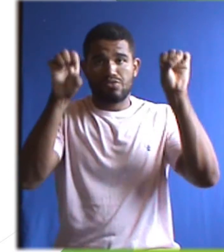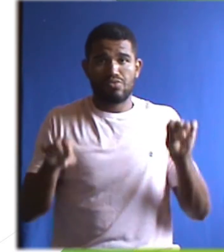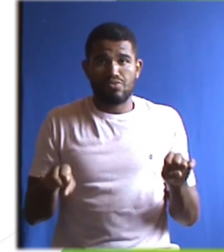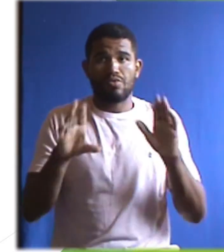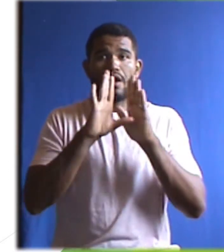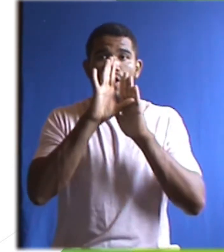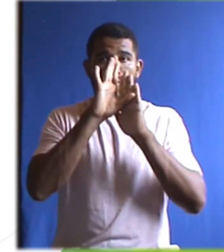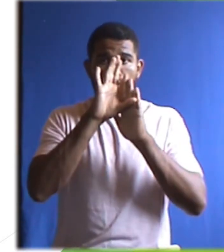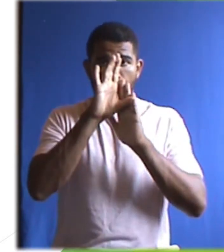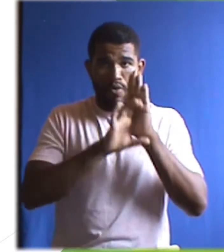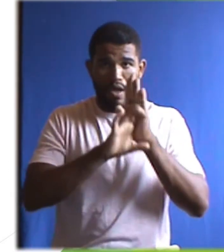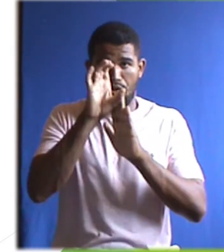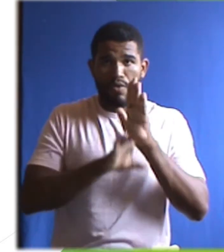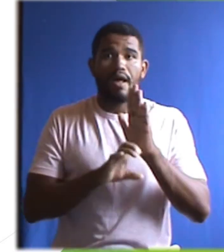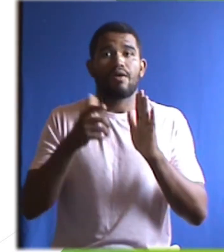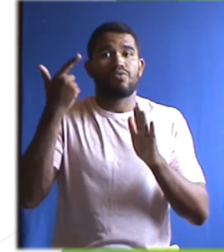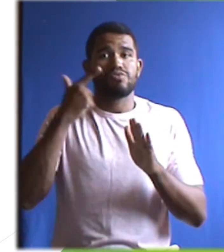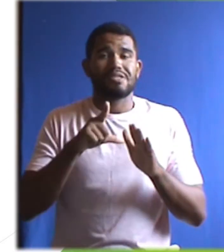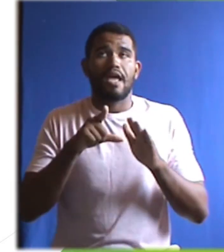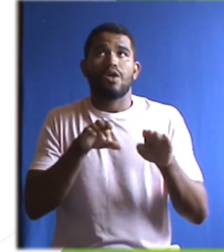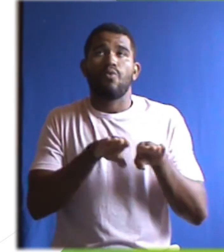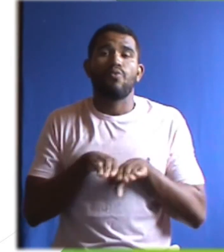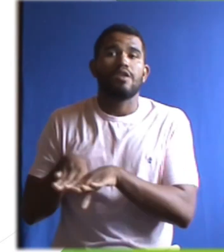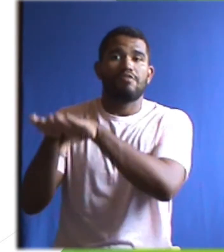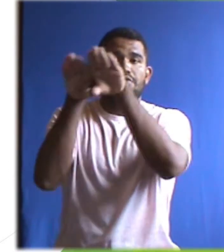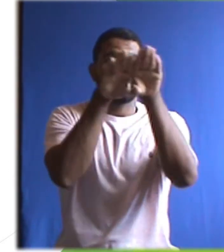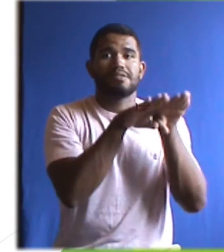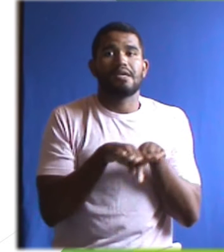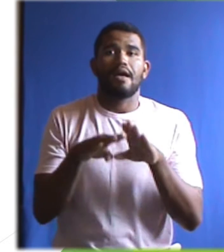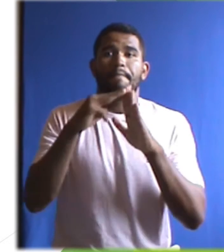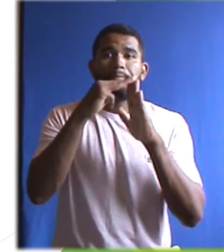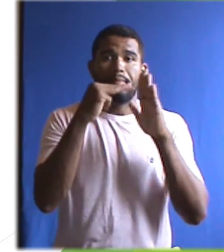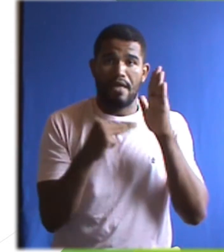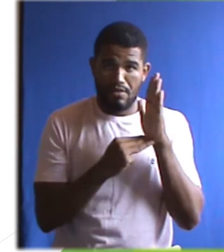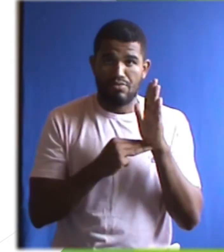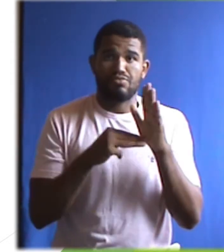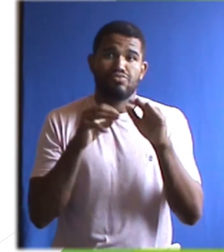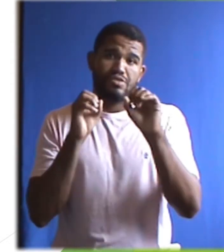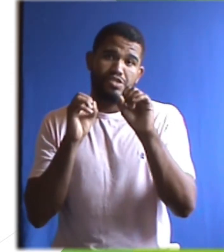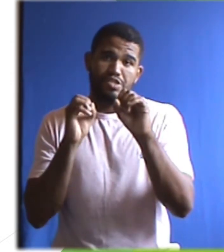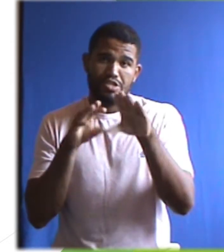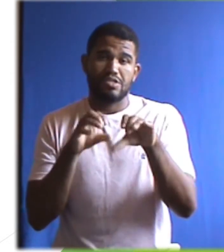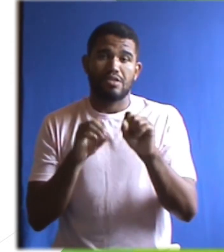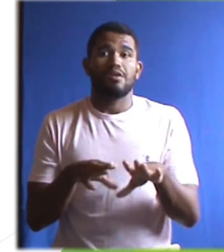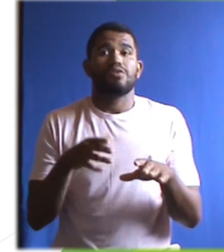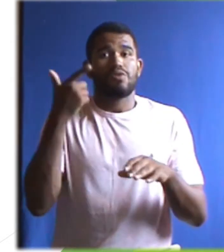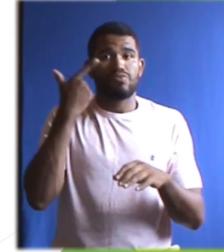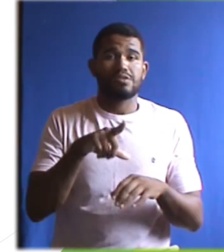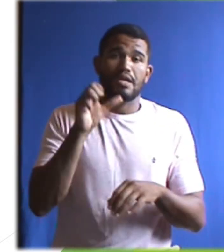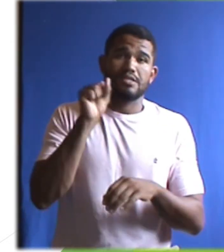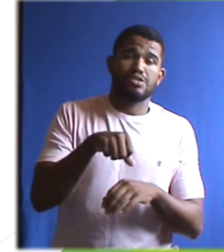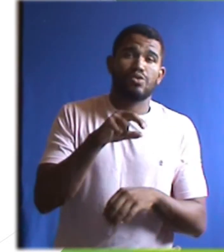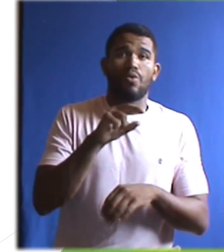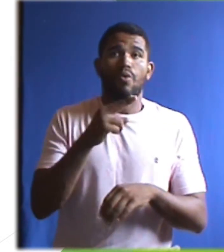uma estrutura curricular que eles já conseguem fazer uma certa uniformização dos métodos de alfabetização e